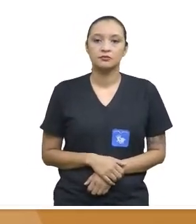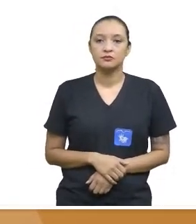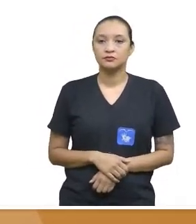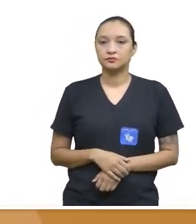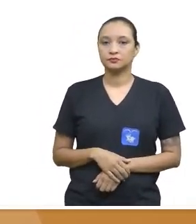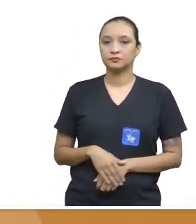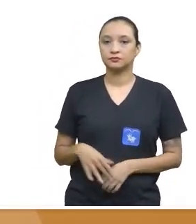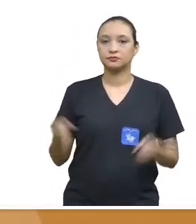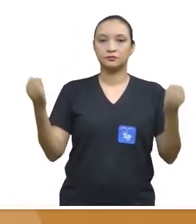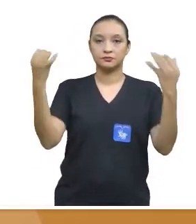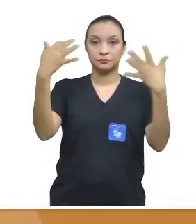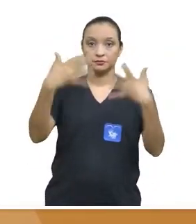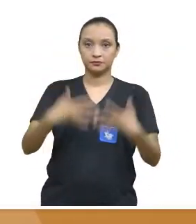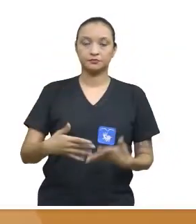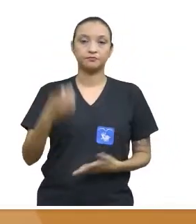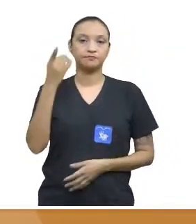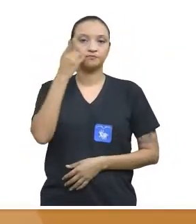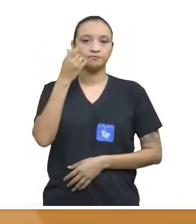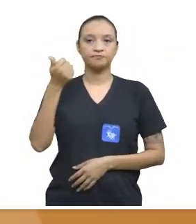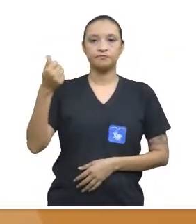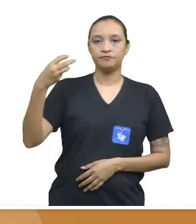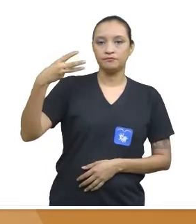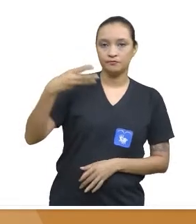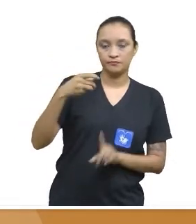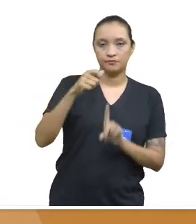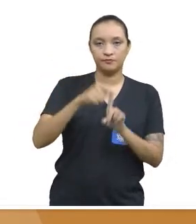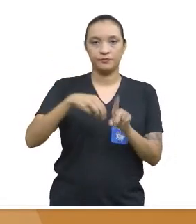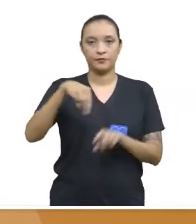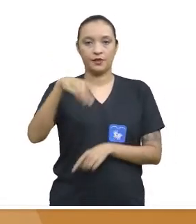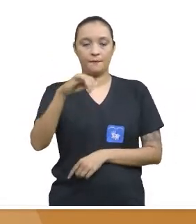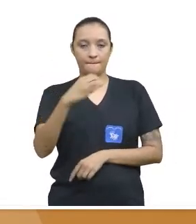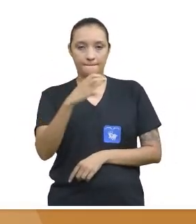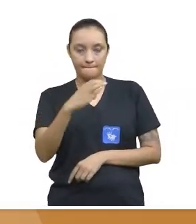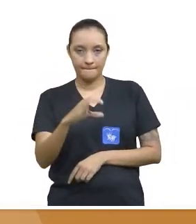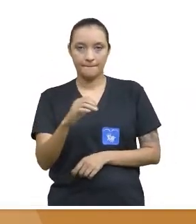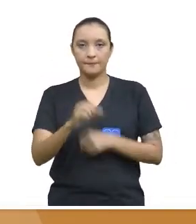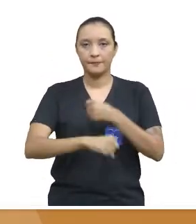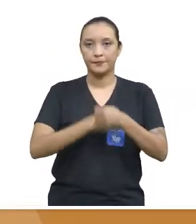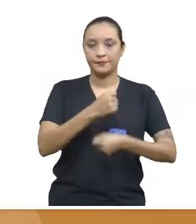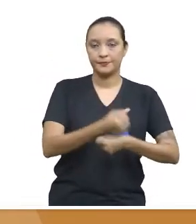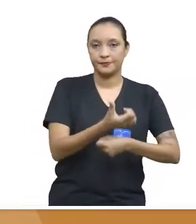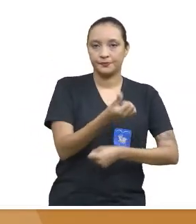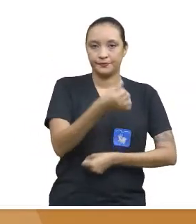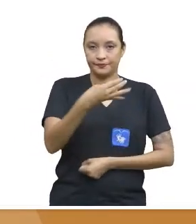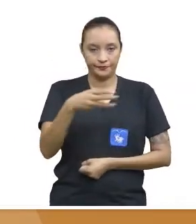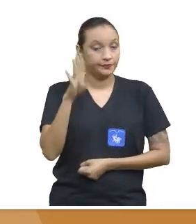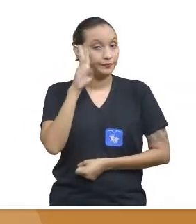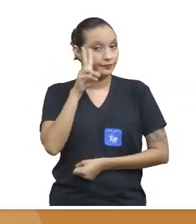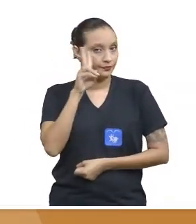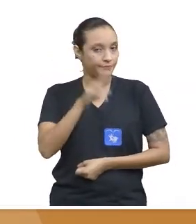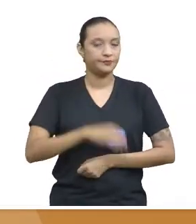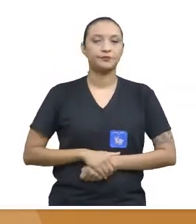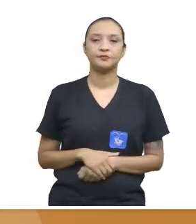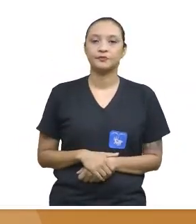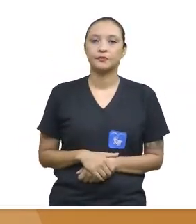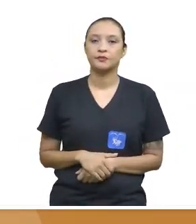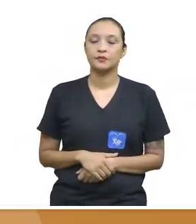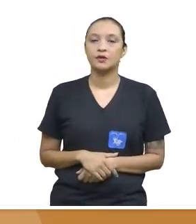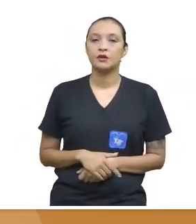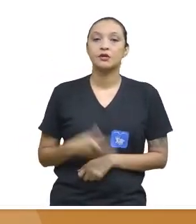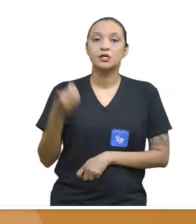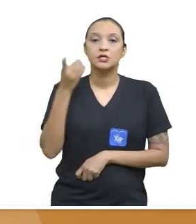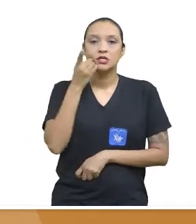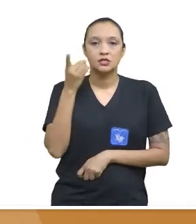falei de 13 de março de 64. Lembram? Então, nesse dia, João Goulart,